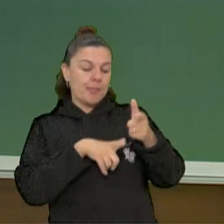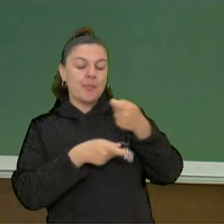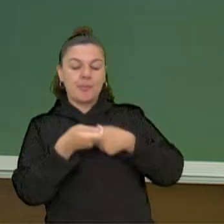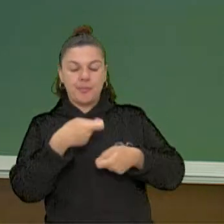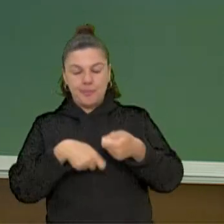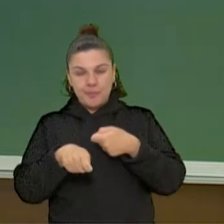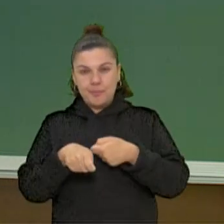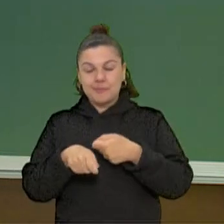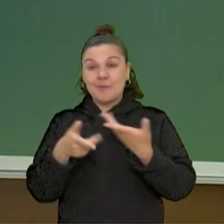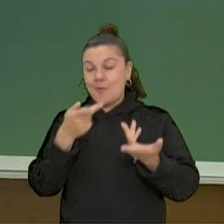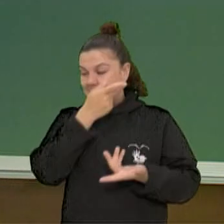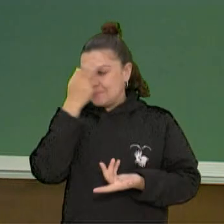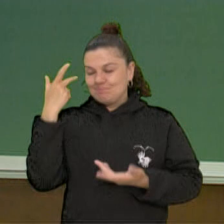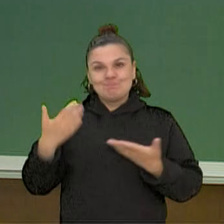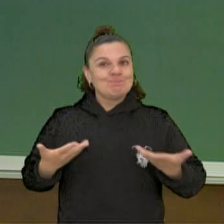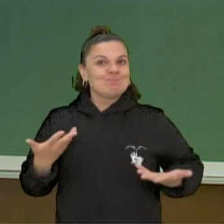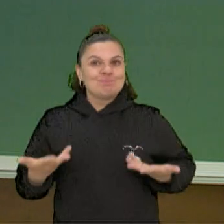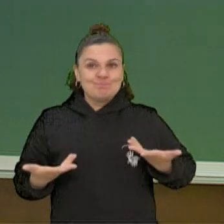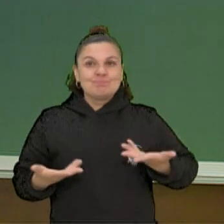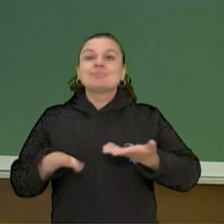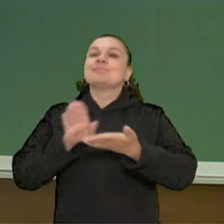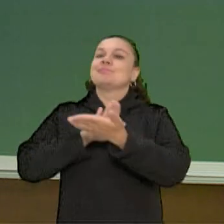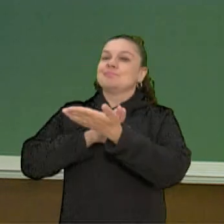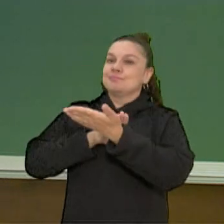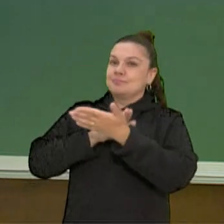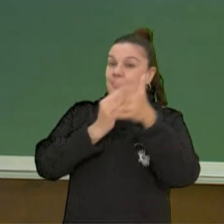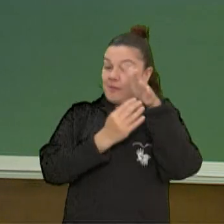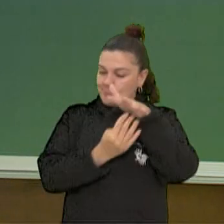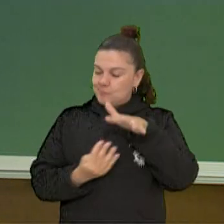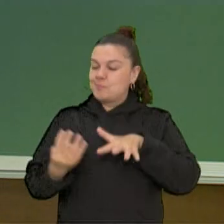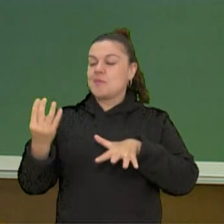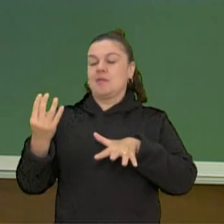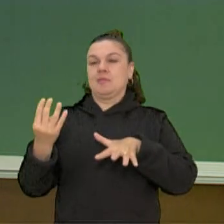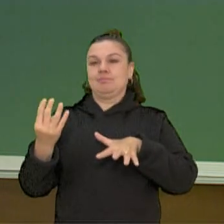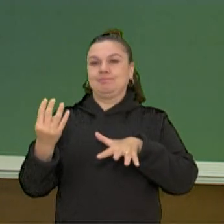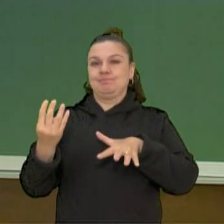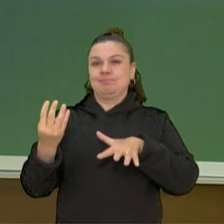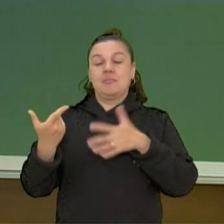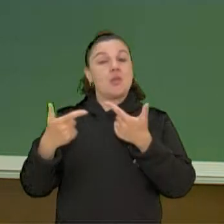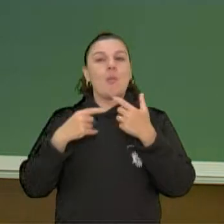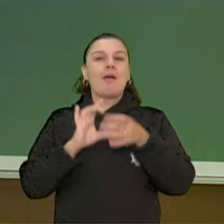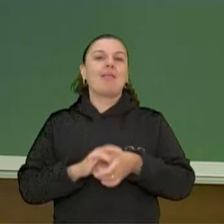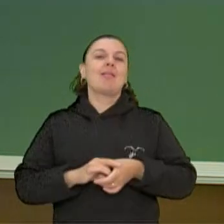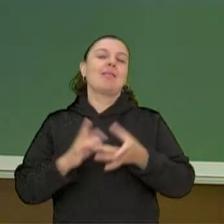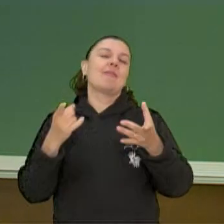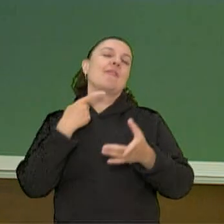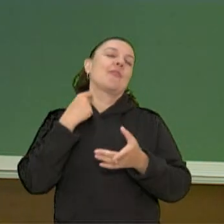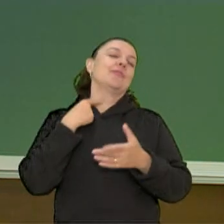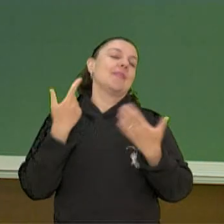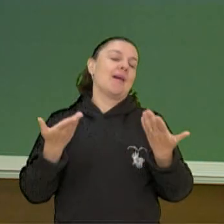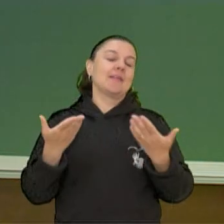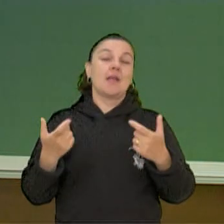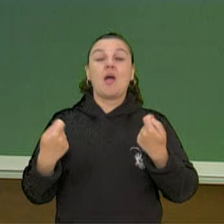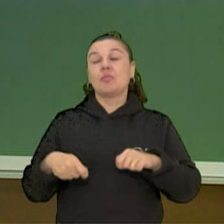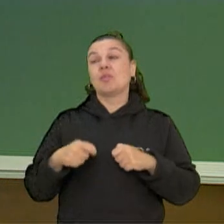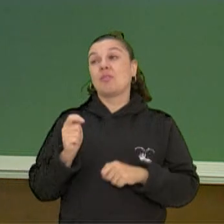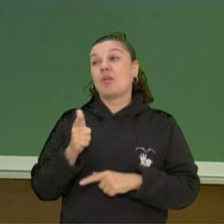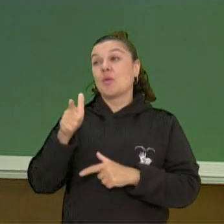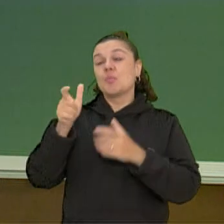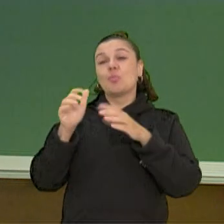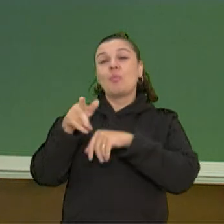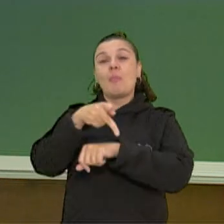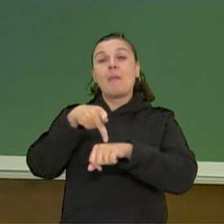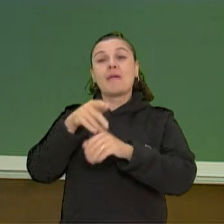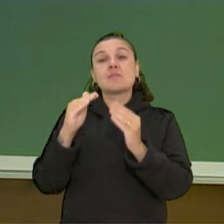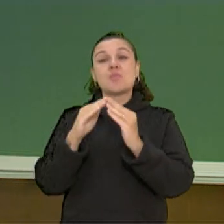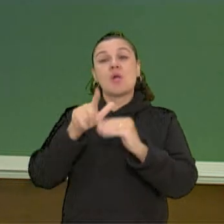as pessoas são forçadas a migrar. Não é uma migração espontânea, simplesmente pela necessidade